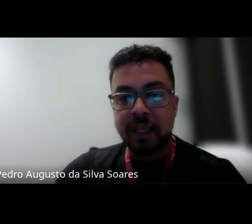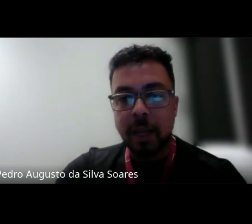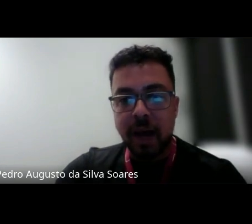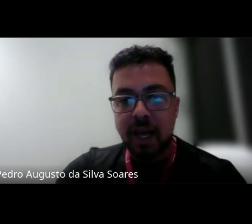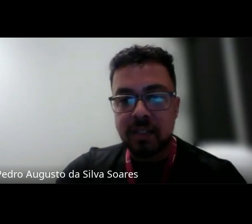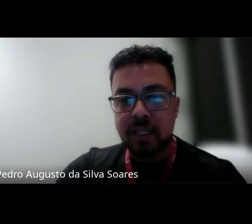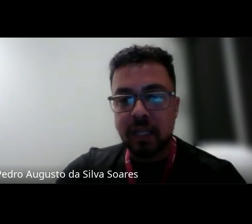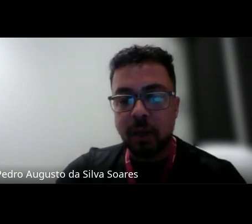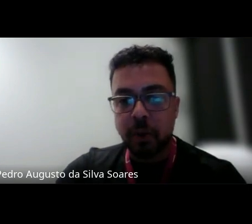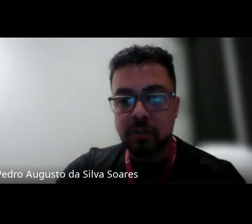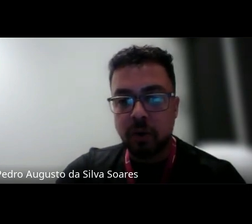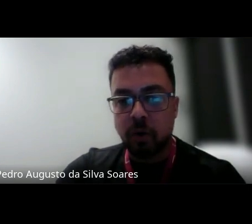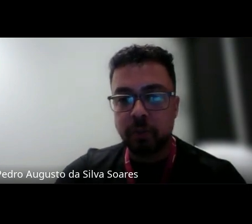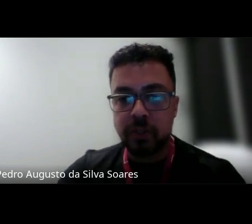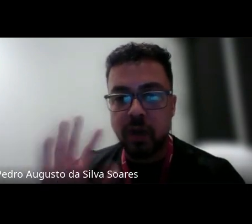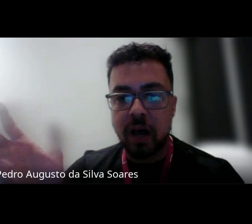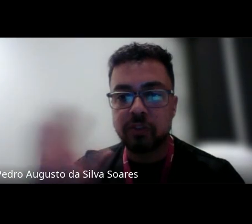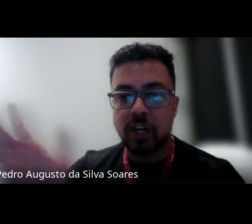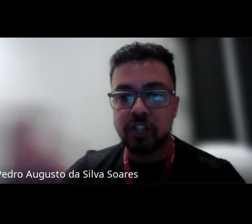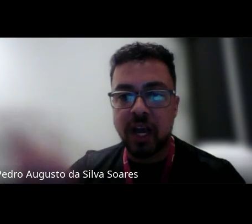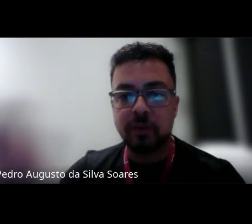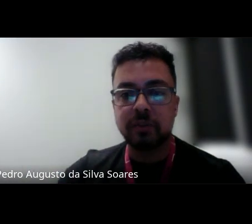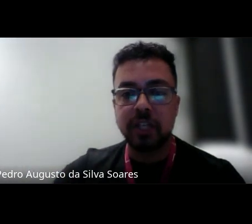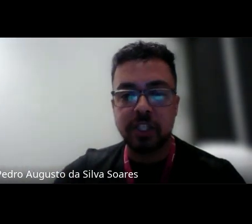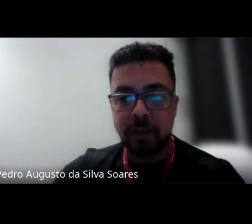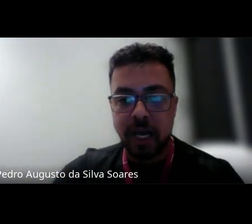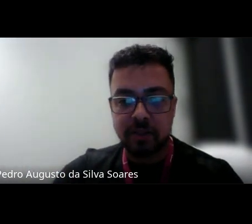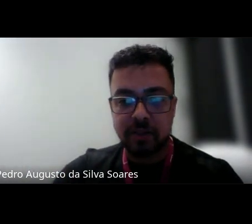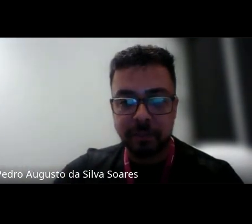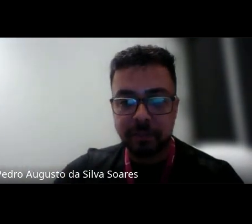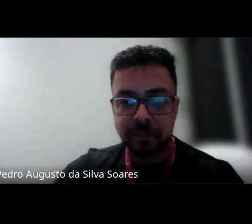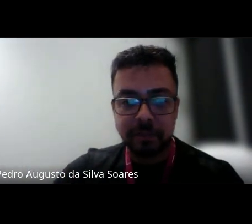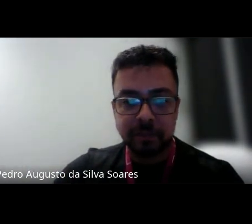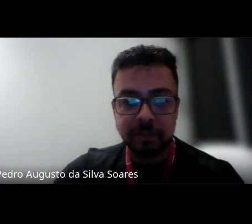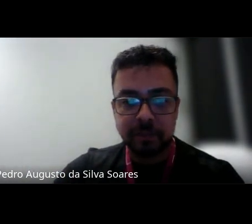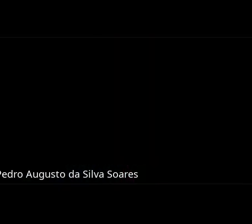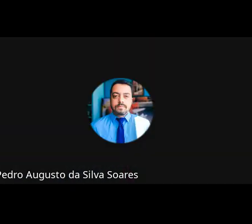Até mais e até o próximo encontro, pessoal. Tchau, tchau. Um grande abraço.